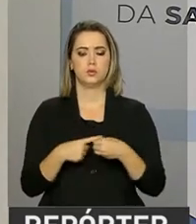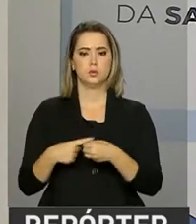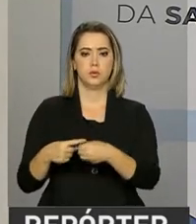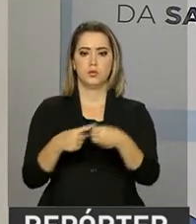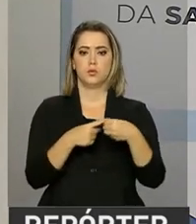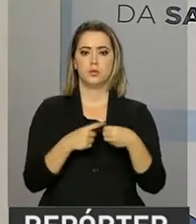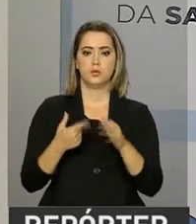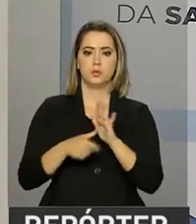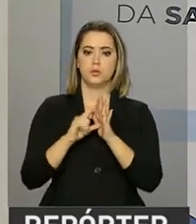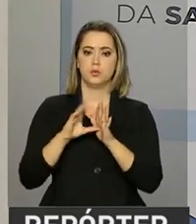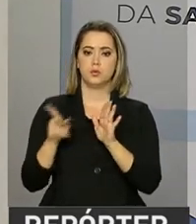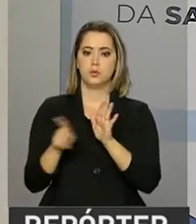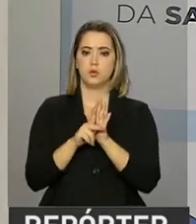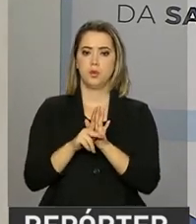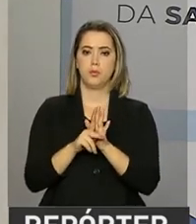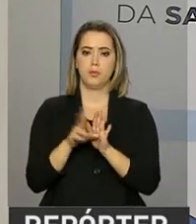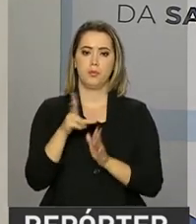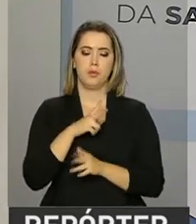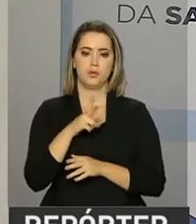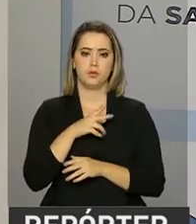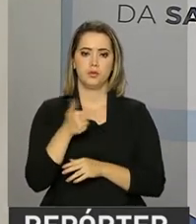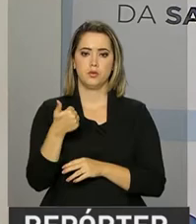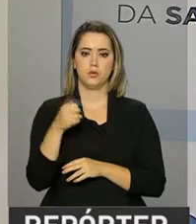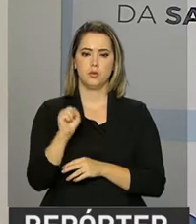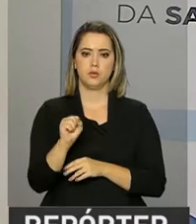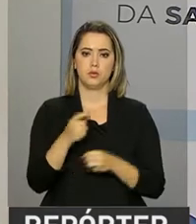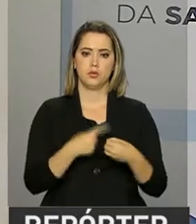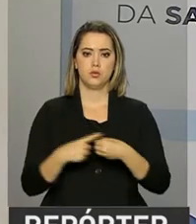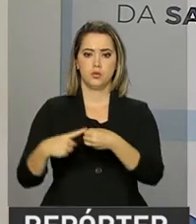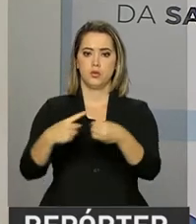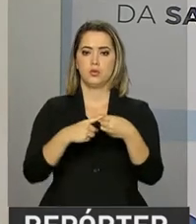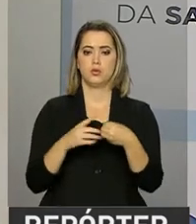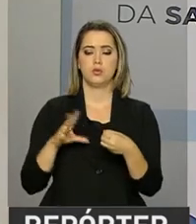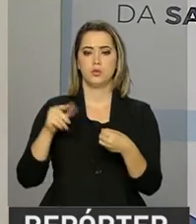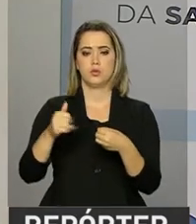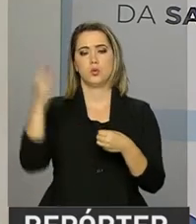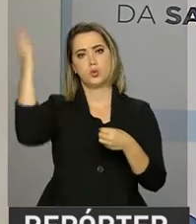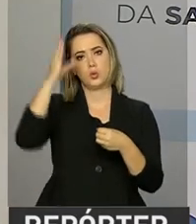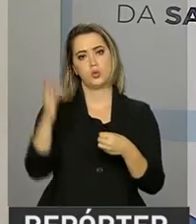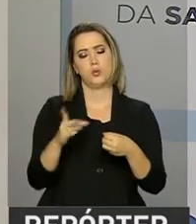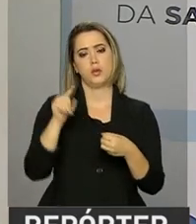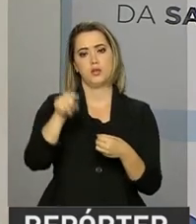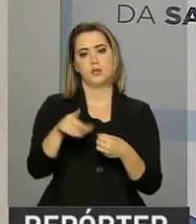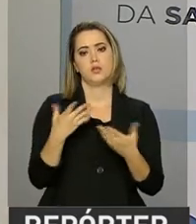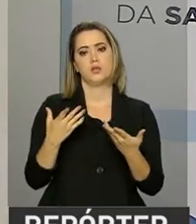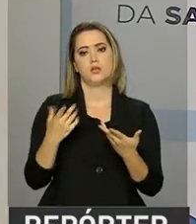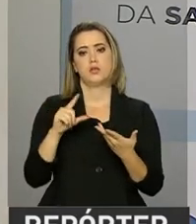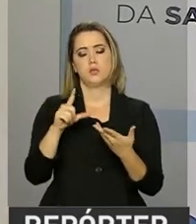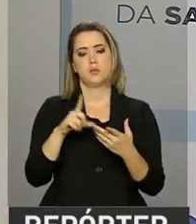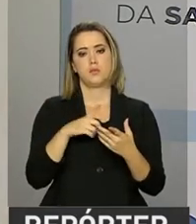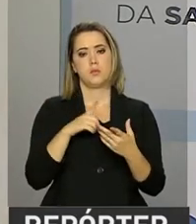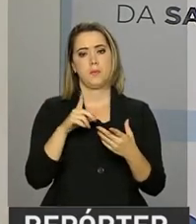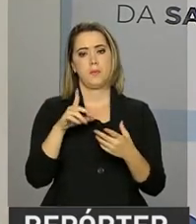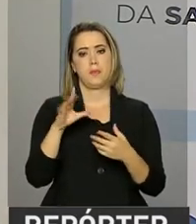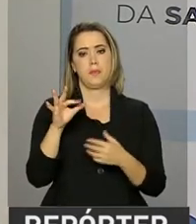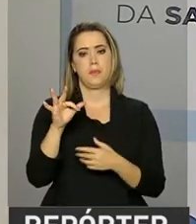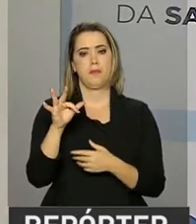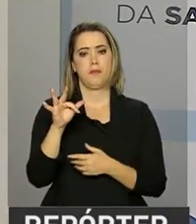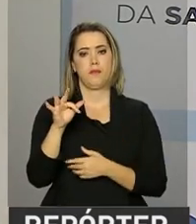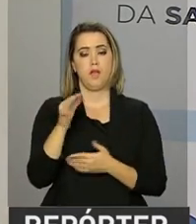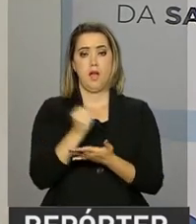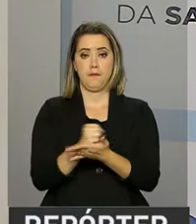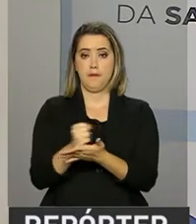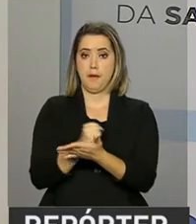a rede própria são apenas oito municípios no brasil de uma forma geral a farmácia popular que